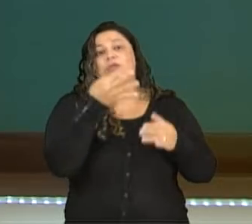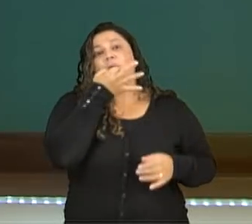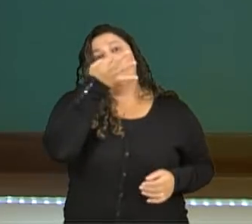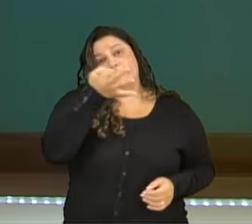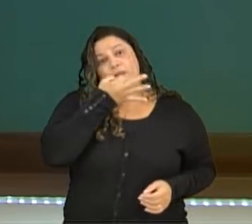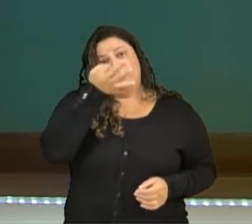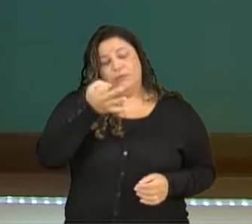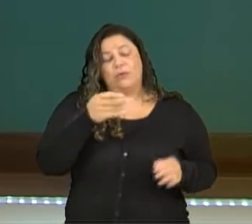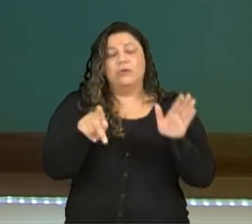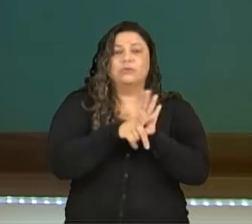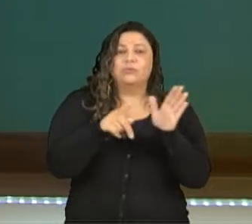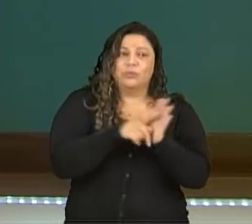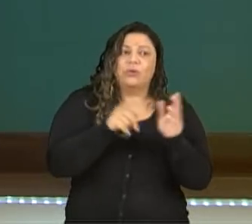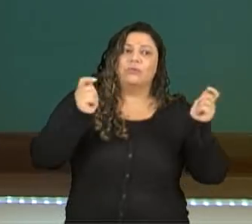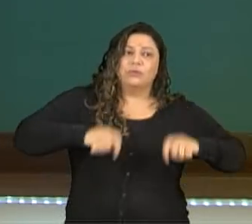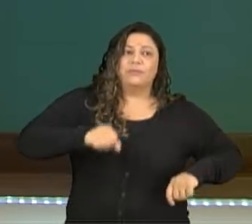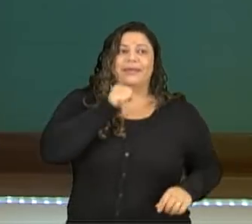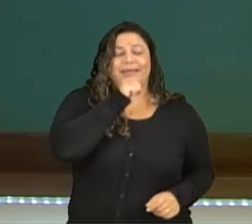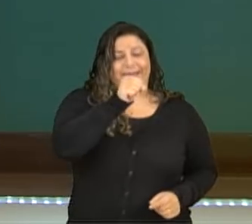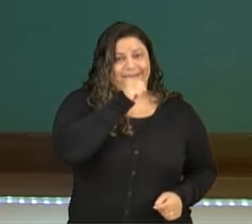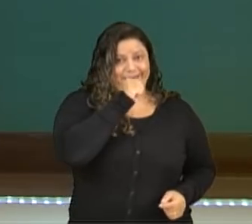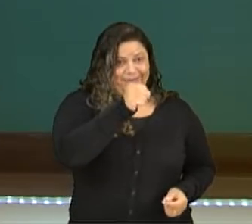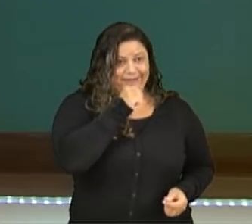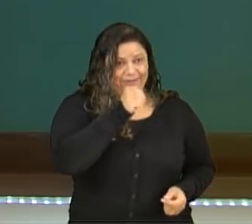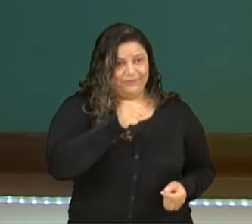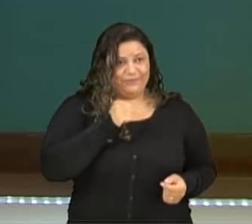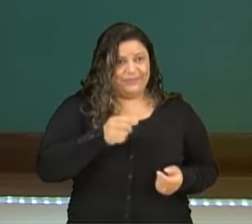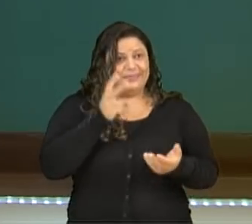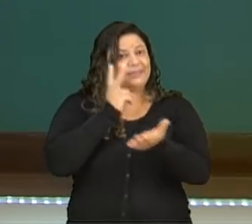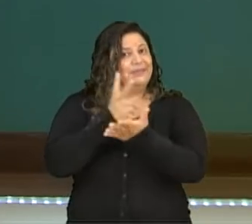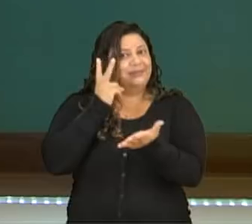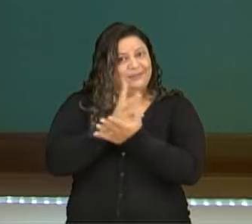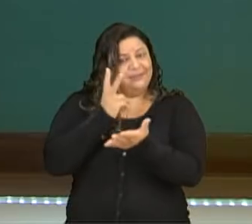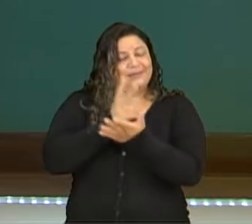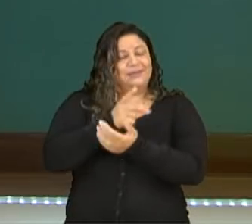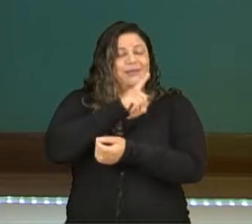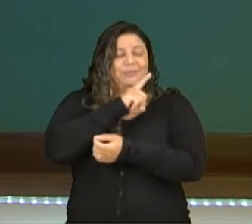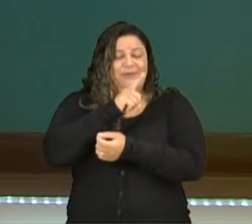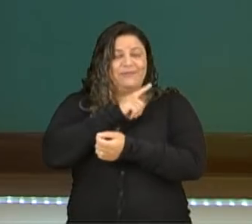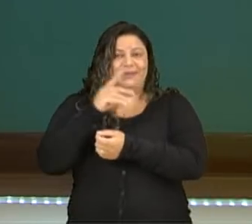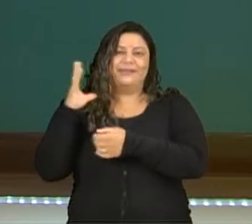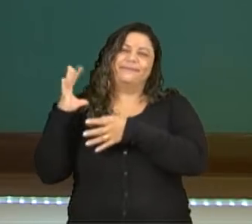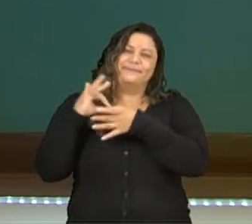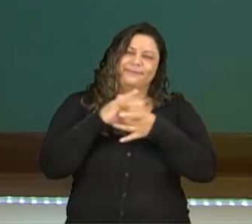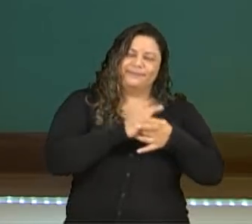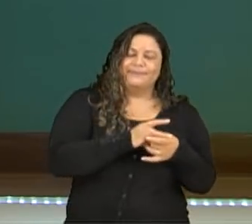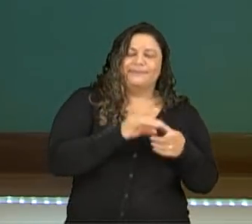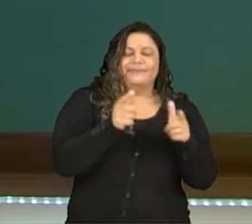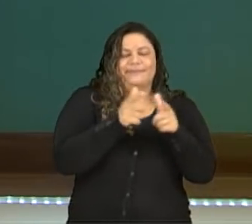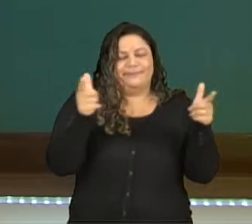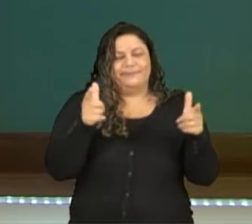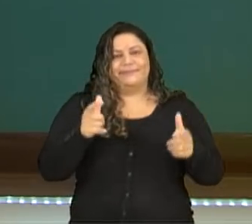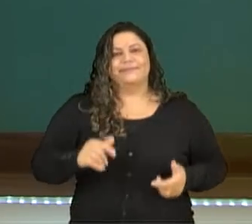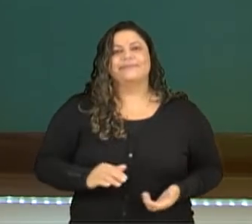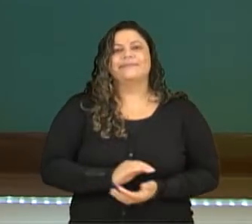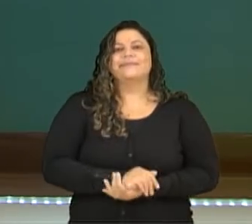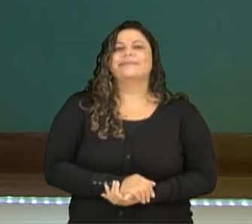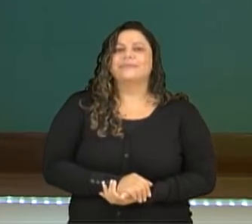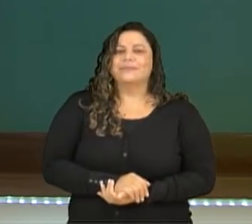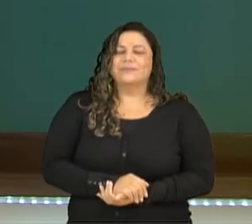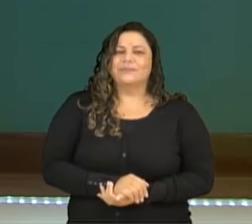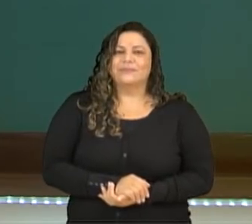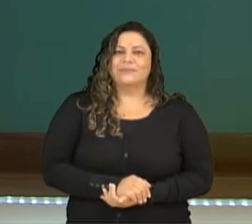também, então, a entrevista. Então, sempre vai haver esse contexto maior na reportagem.